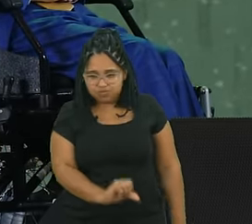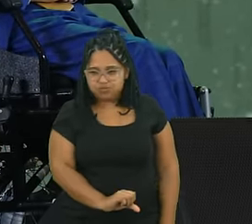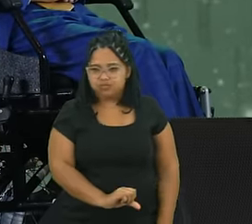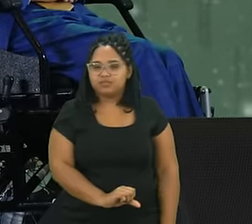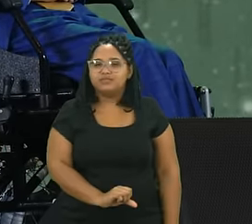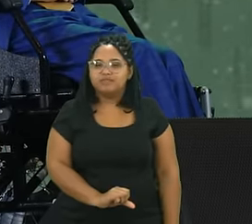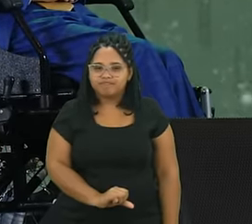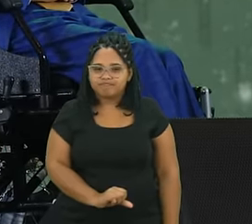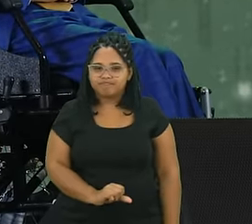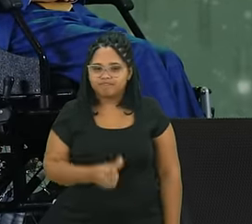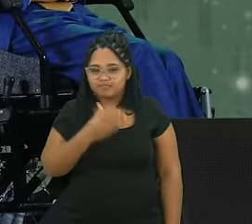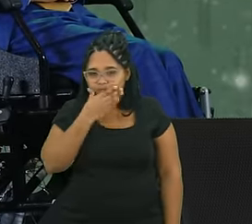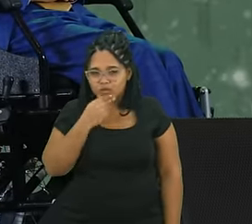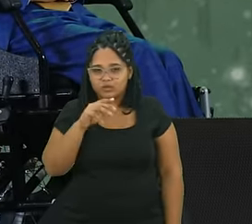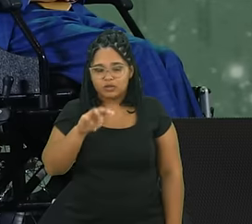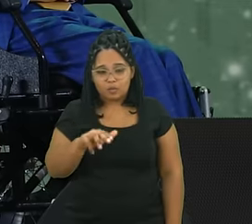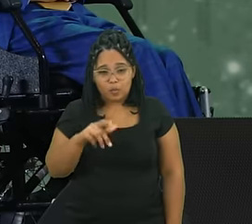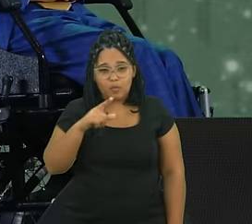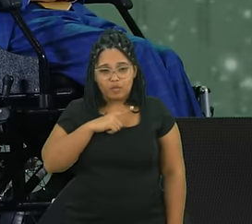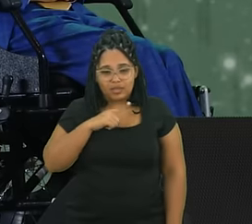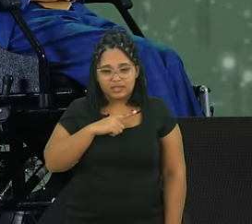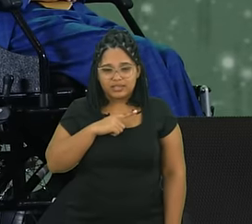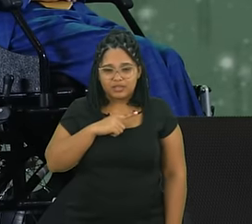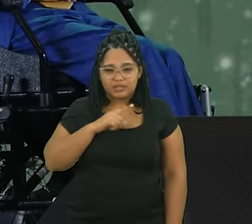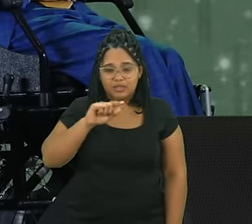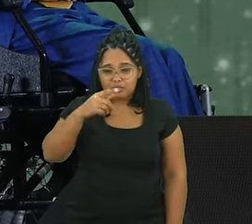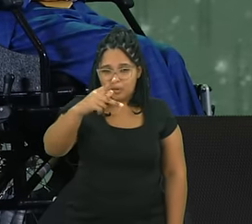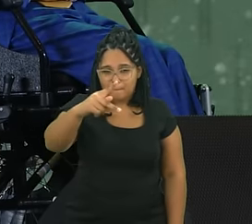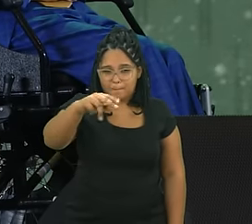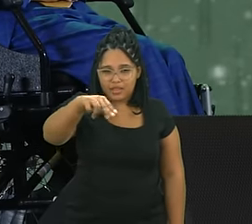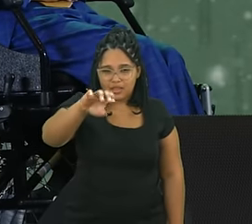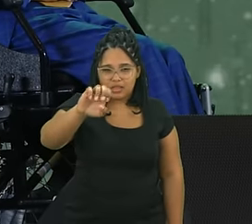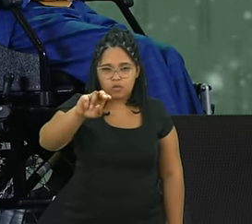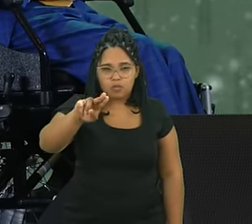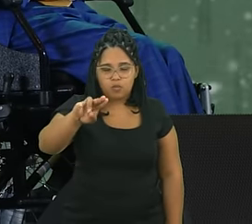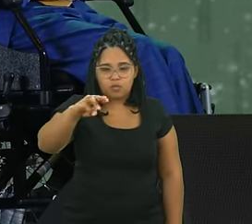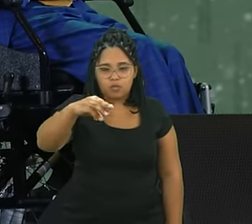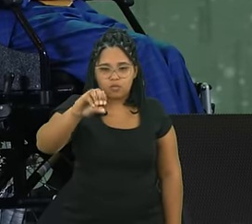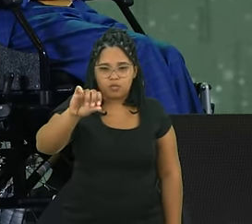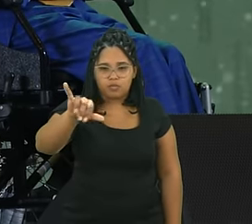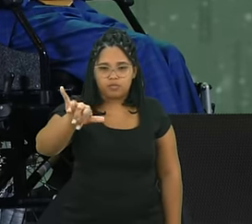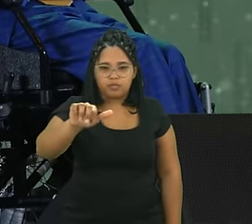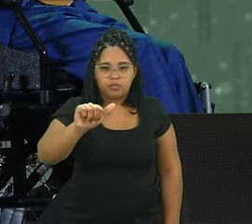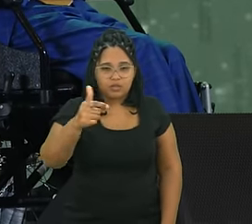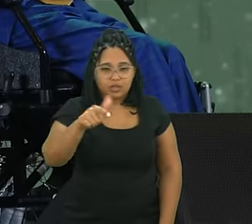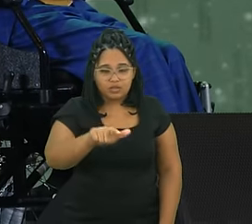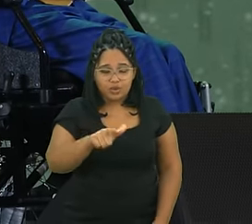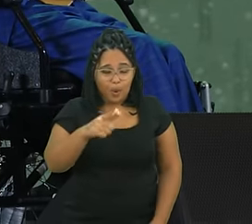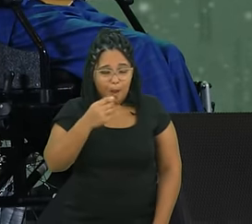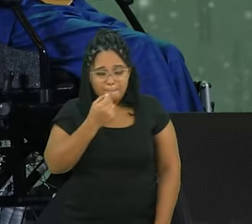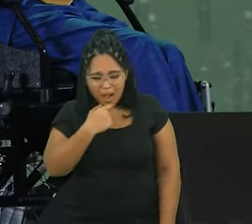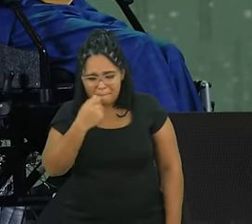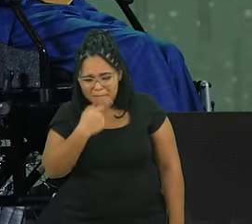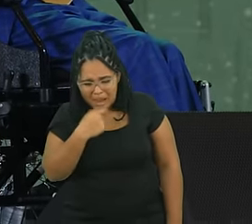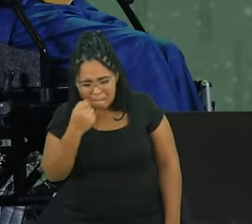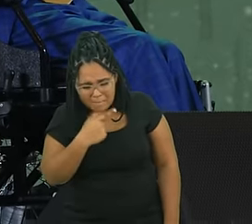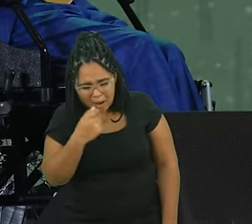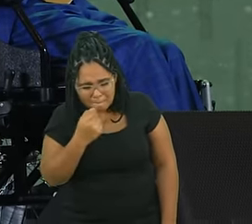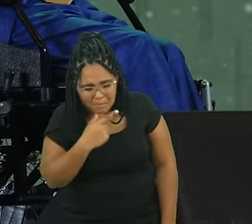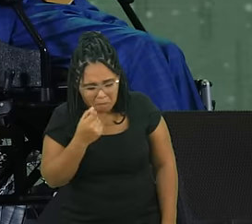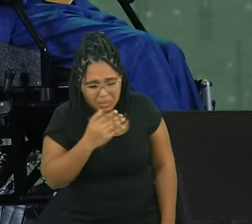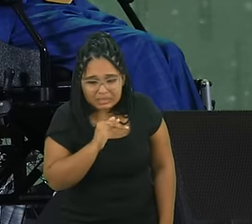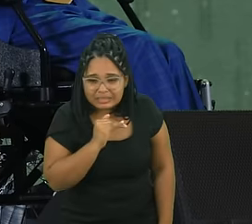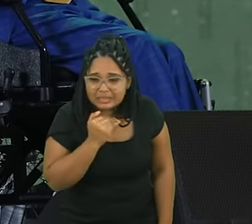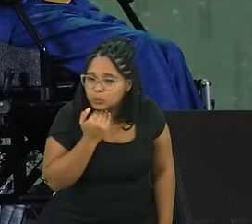esposo, ele teve pneumonia novamente, a febre não cedia. Ele tomava vários tipos de antibióticos e não